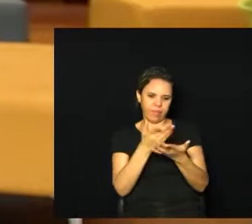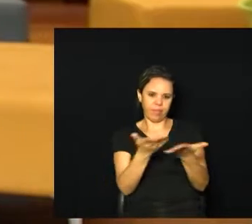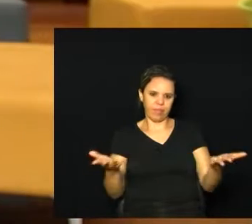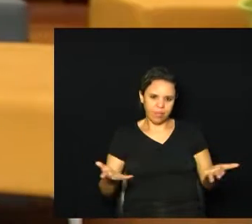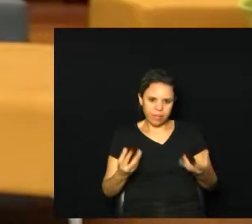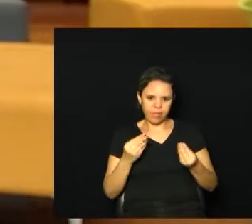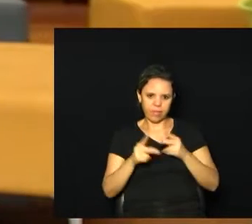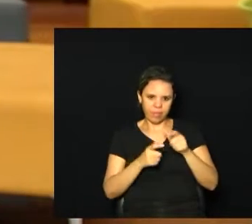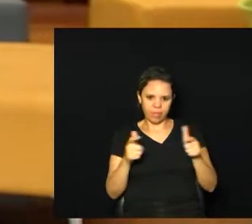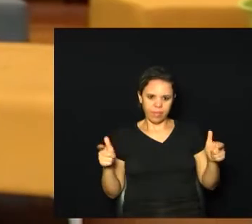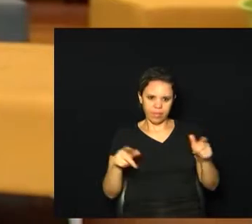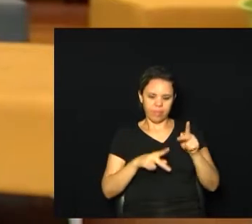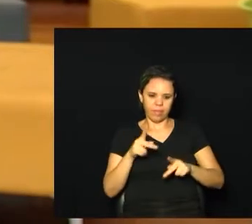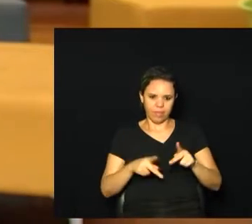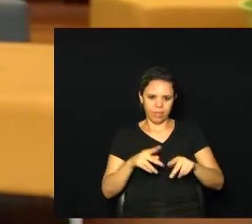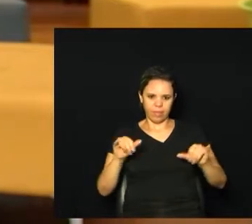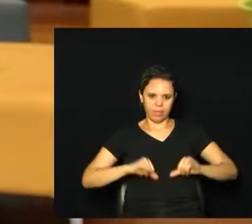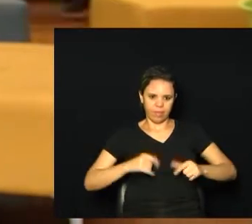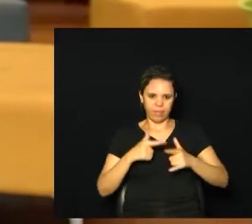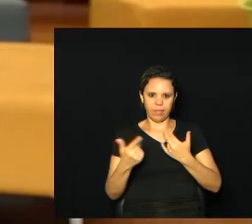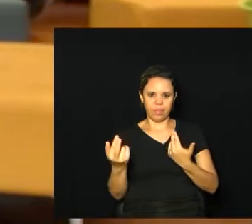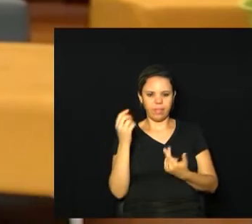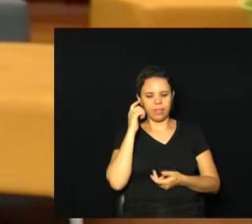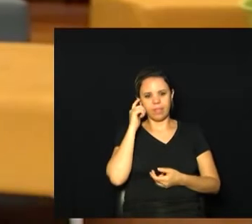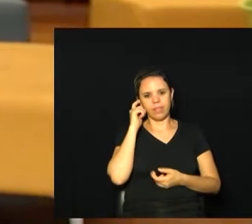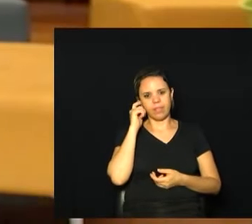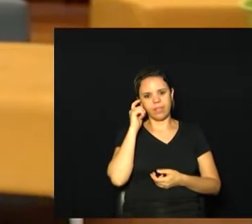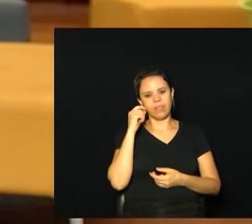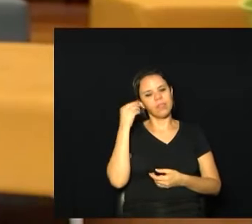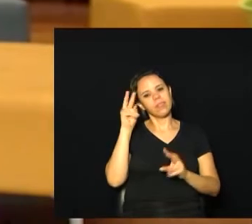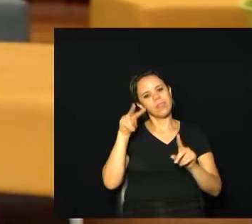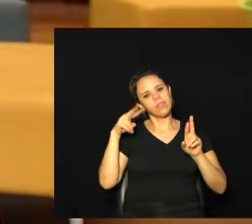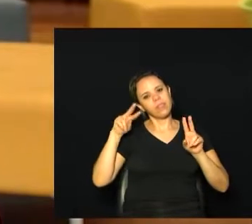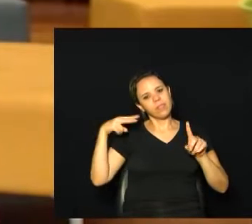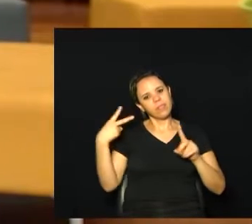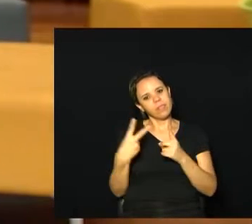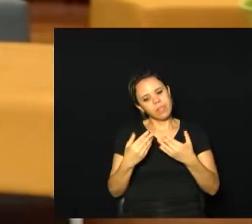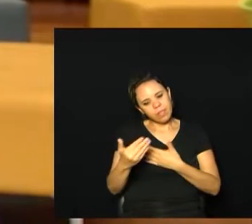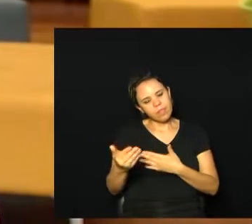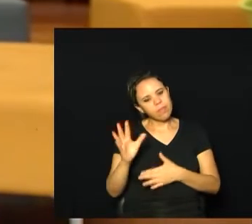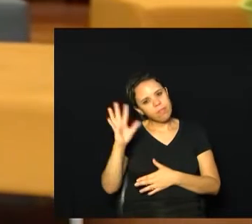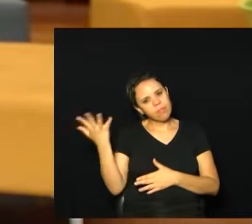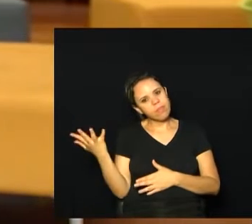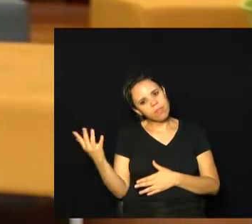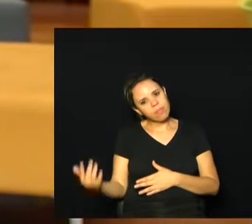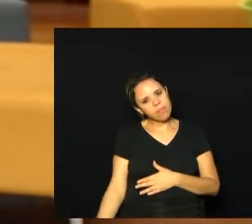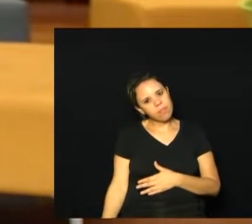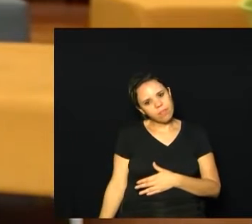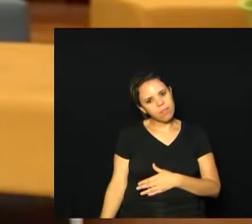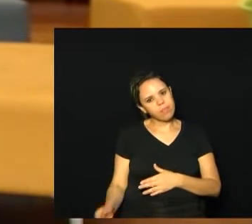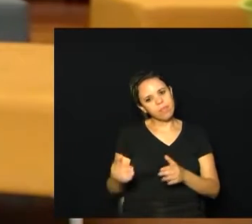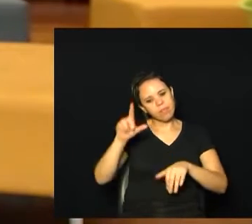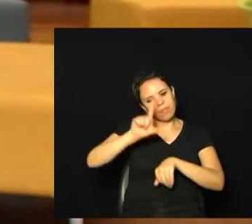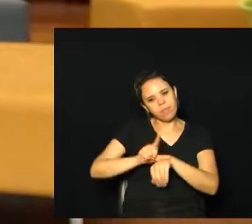também a grande parte da população que sofre com o mesmo problema que eu. Qual a sua expectativa, Vitor, de que de repente essa questão de um salão